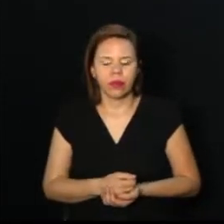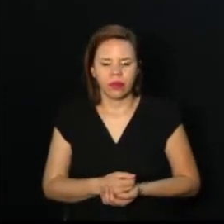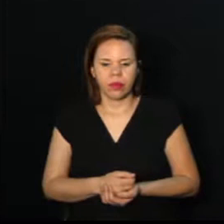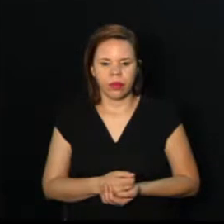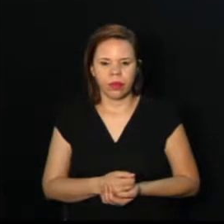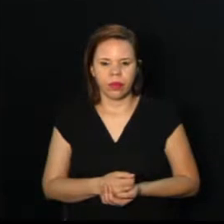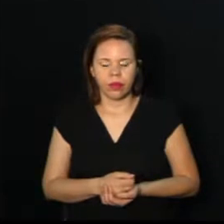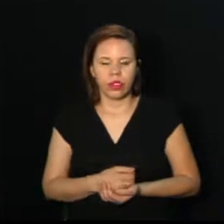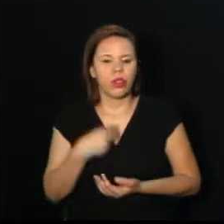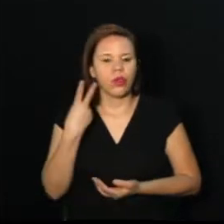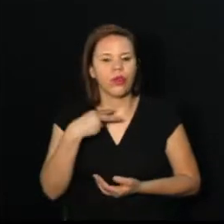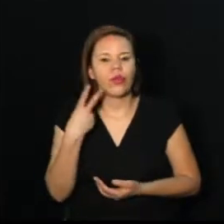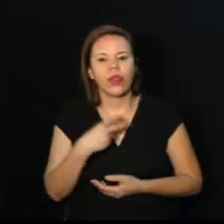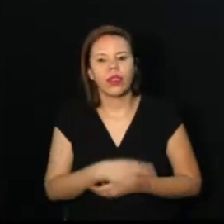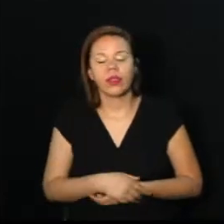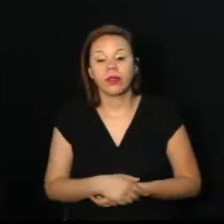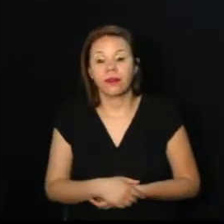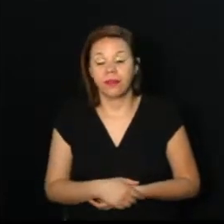o vereador